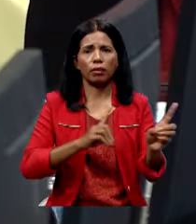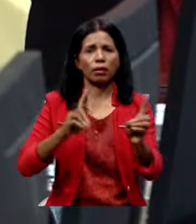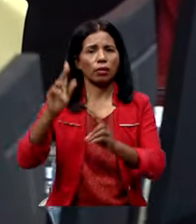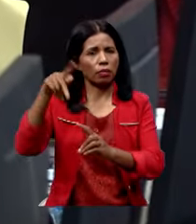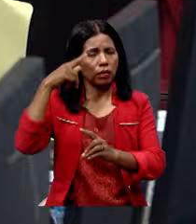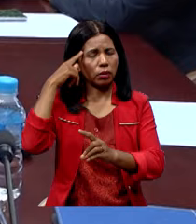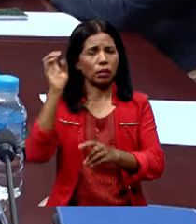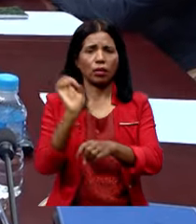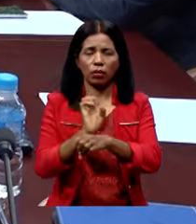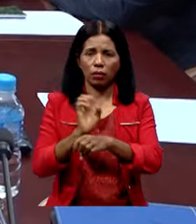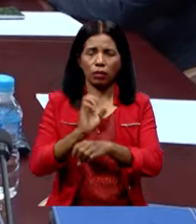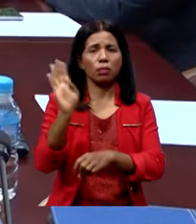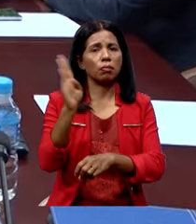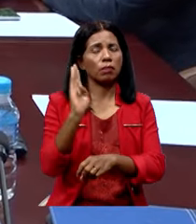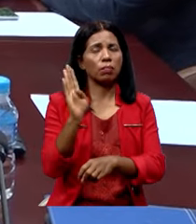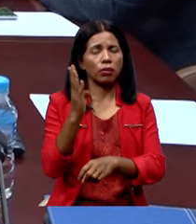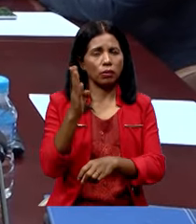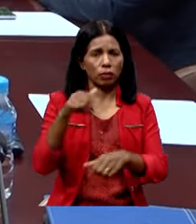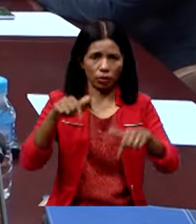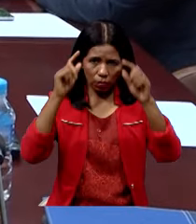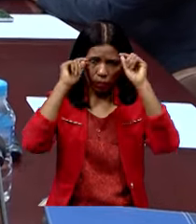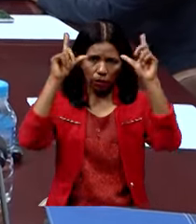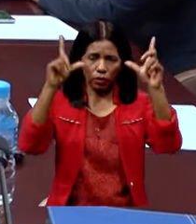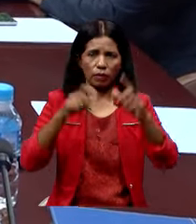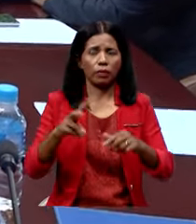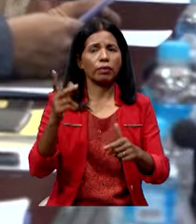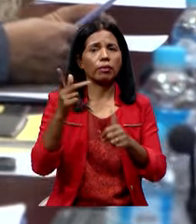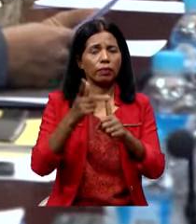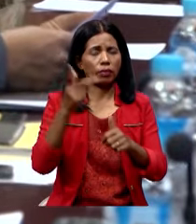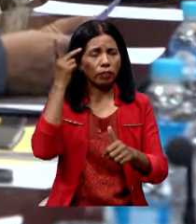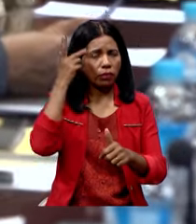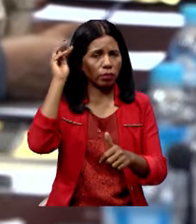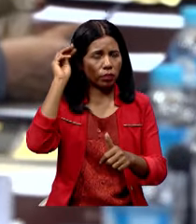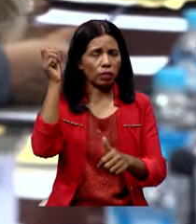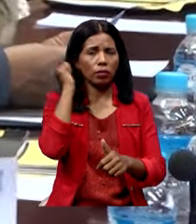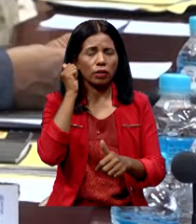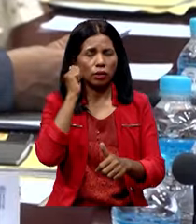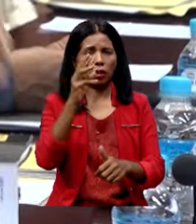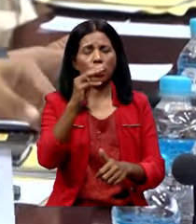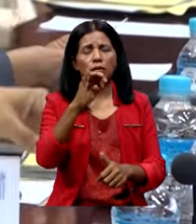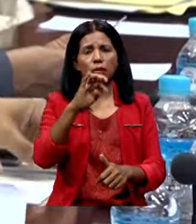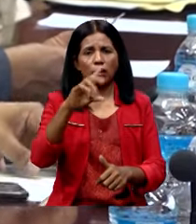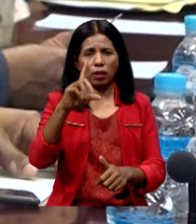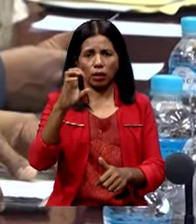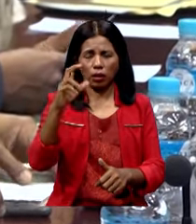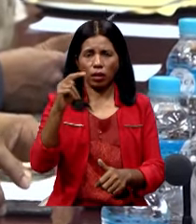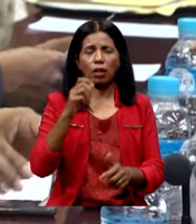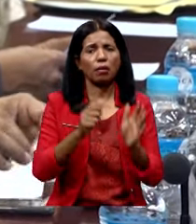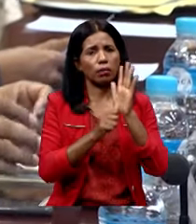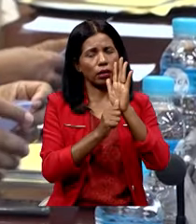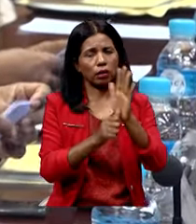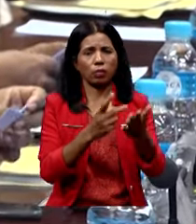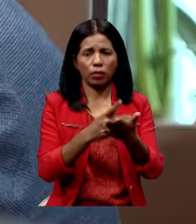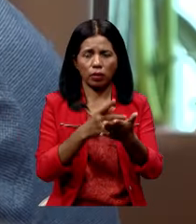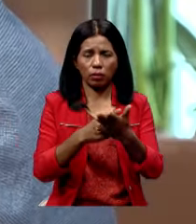política economia azul timor-lestenian. Além de ne, vice-ministra do assunto ASEAN, Milena Maria da Costa Rangel, apresenta projeto